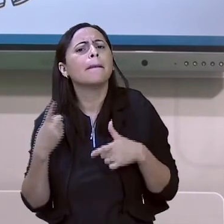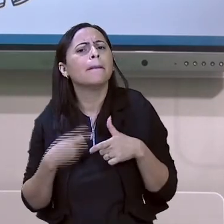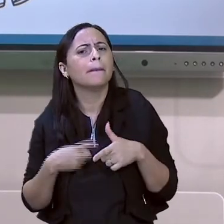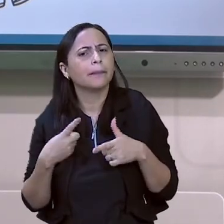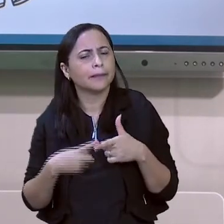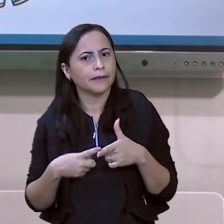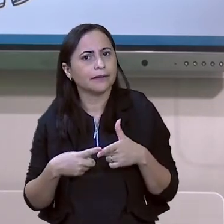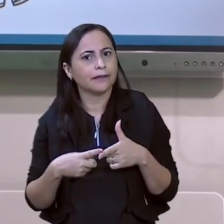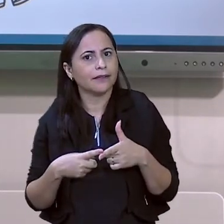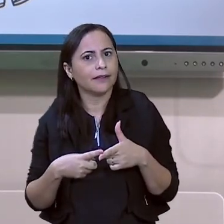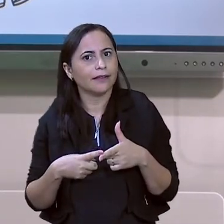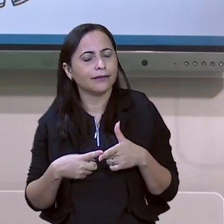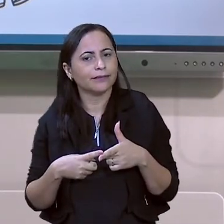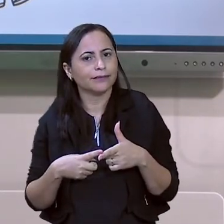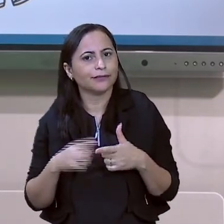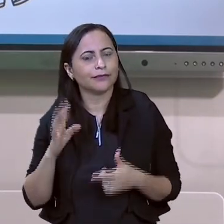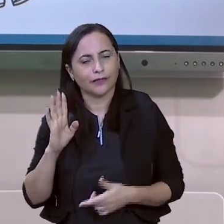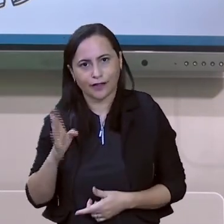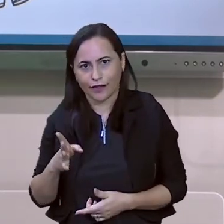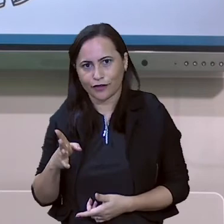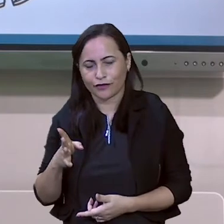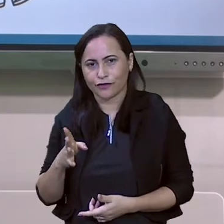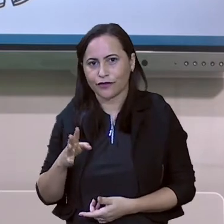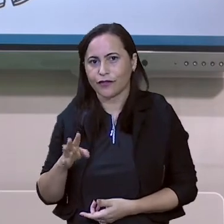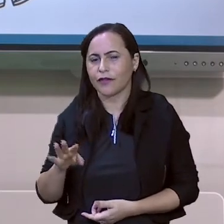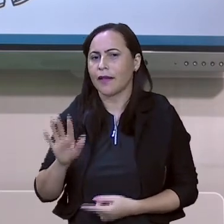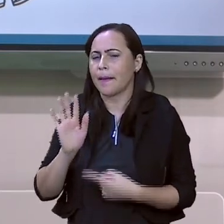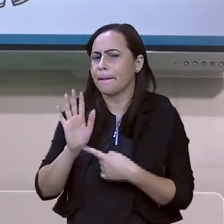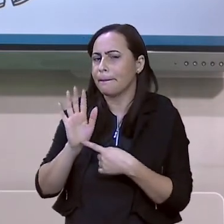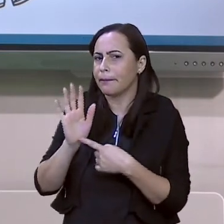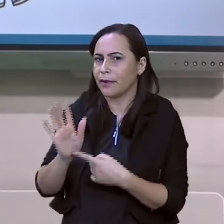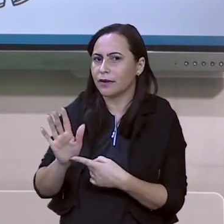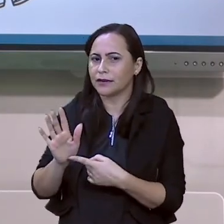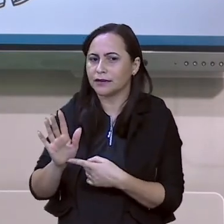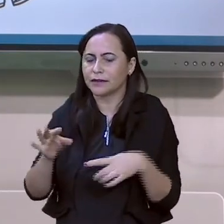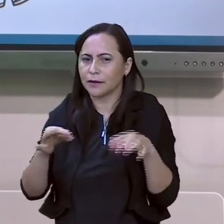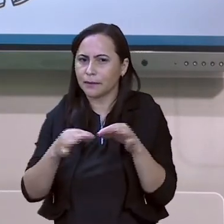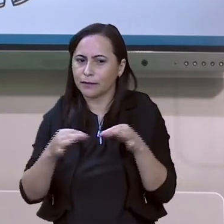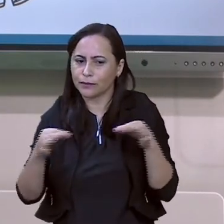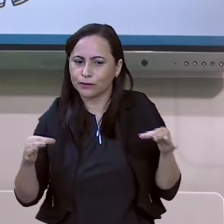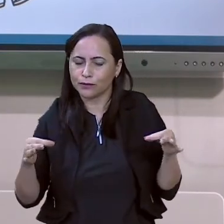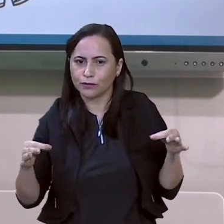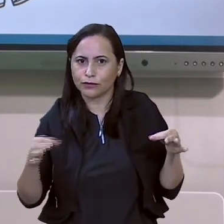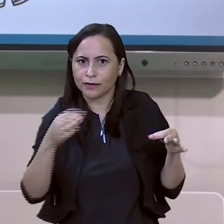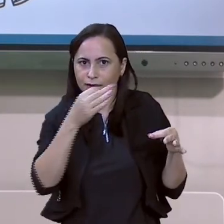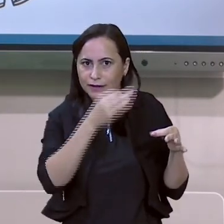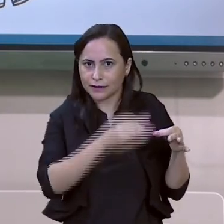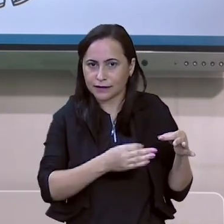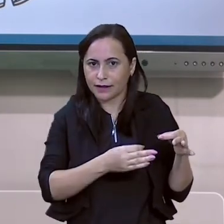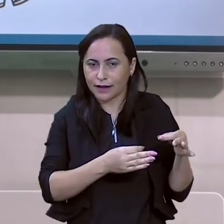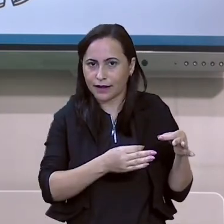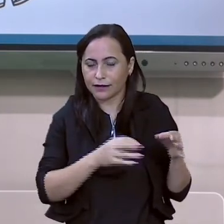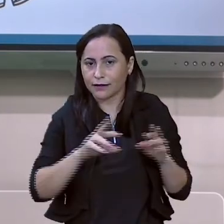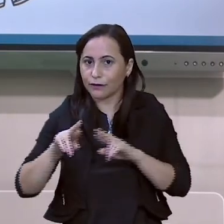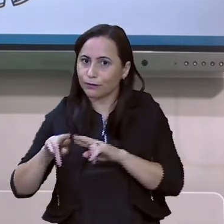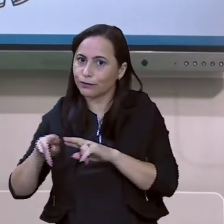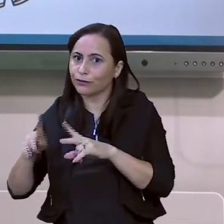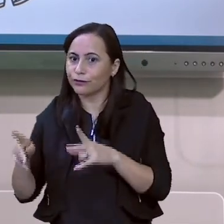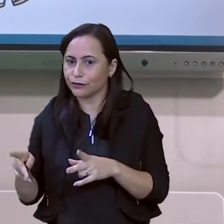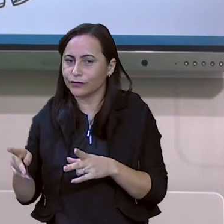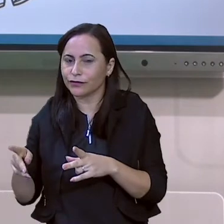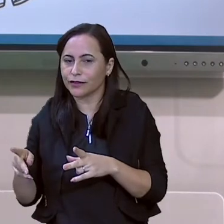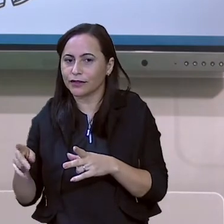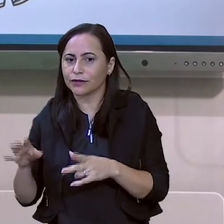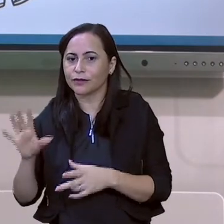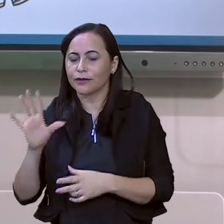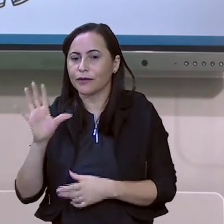iguais? Lembra que nós falamos sobre as medidas padronizadas e as não padronizadas? O palmo é